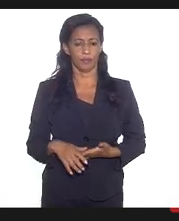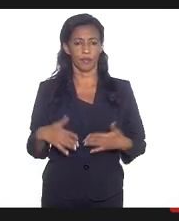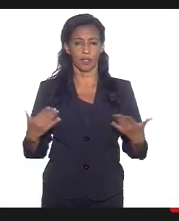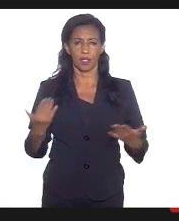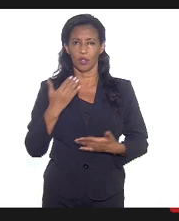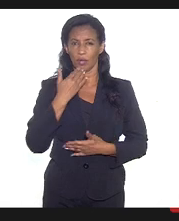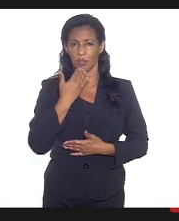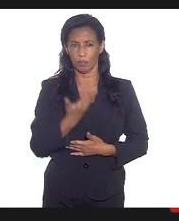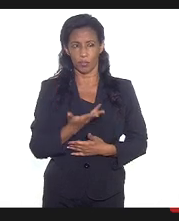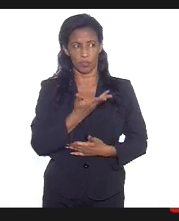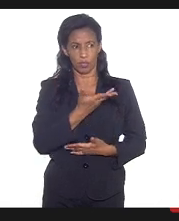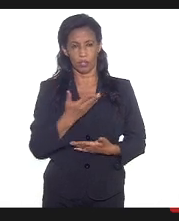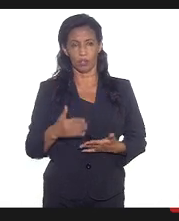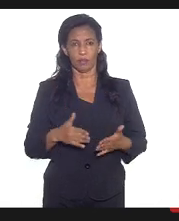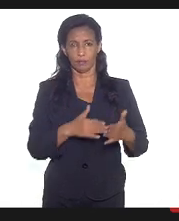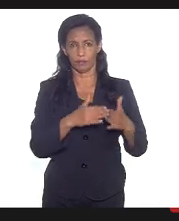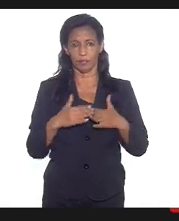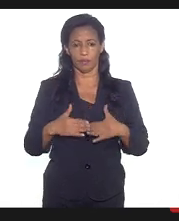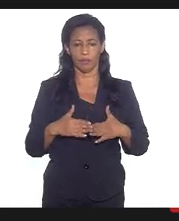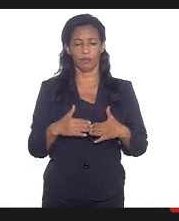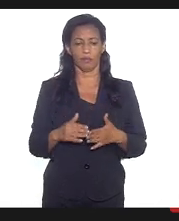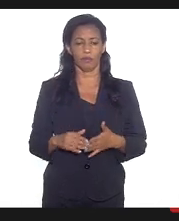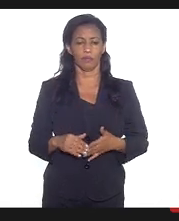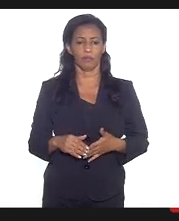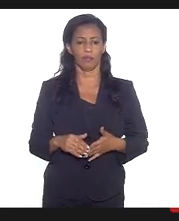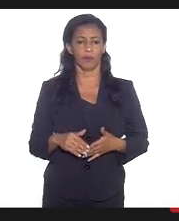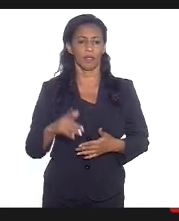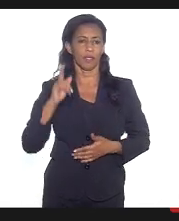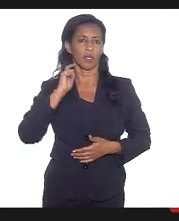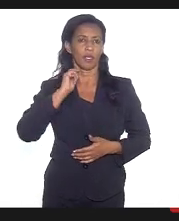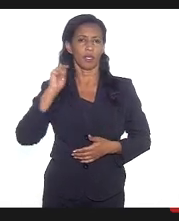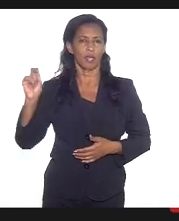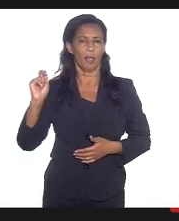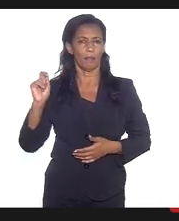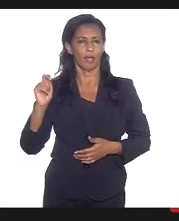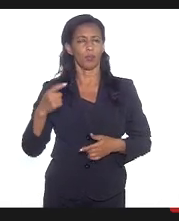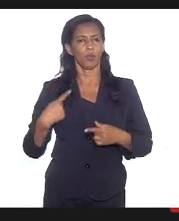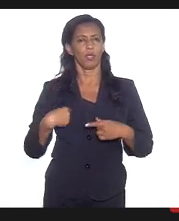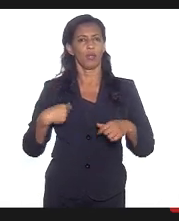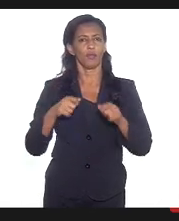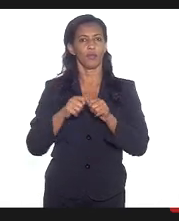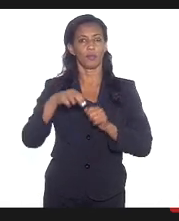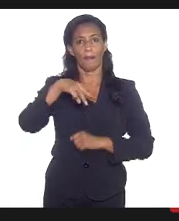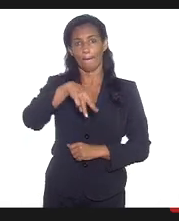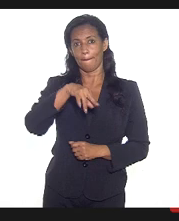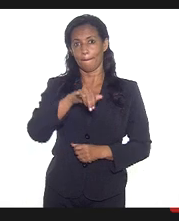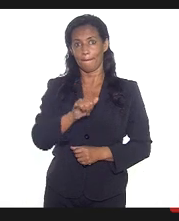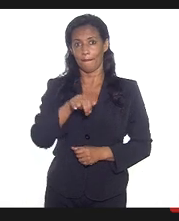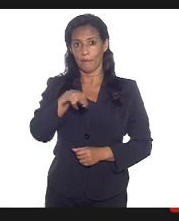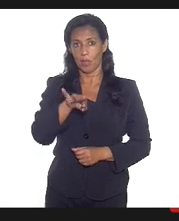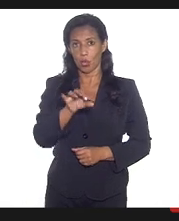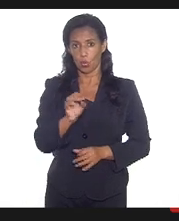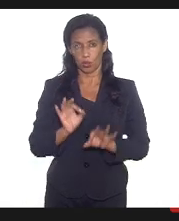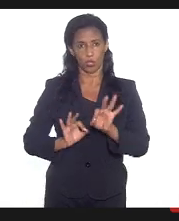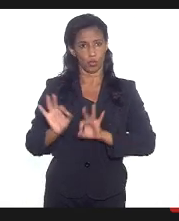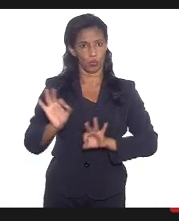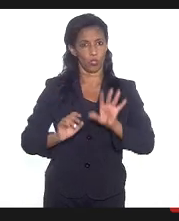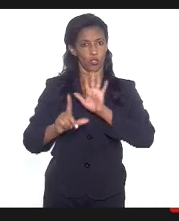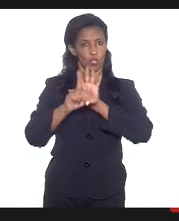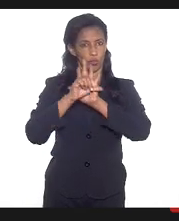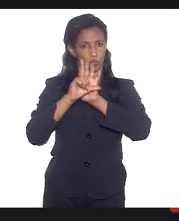sua permissão, porque em abril eu fiz uma minuta justamente de um projeto de lei